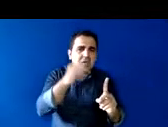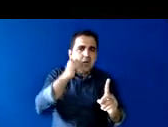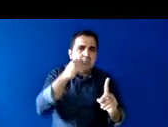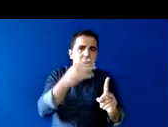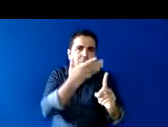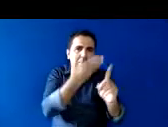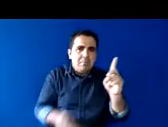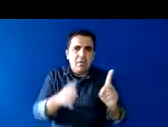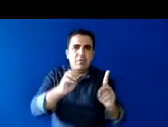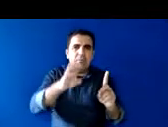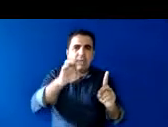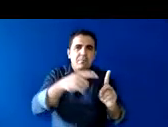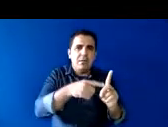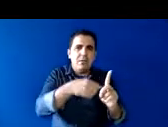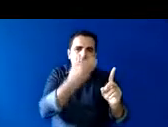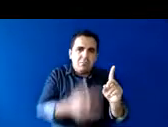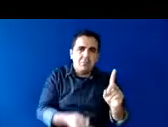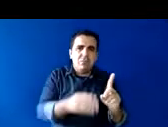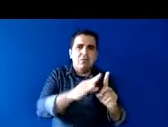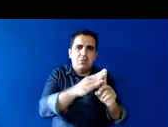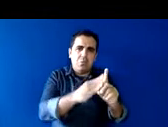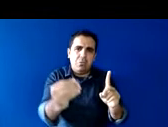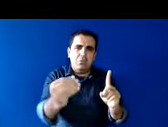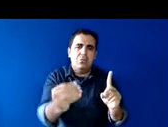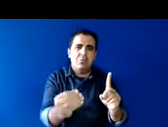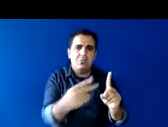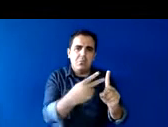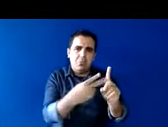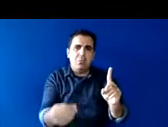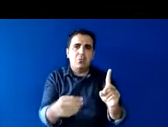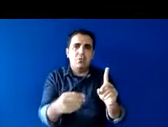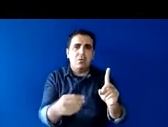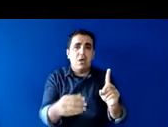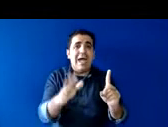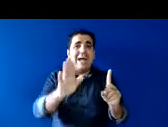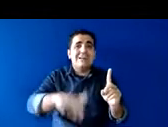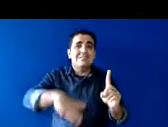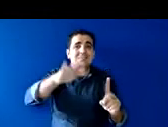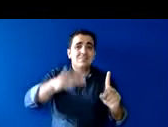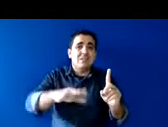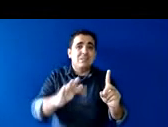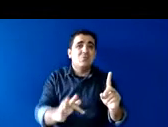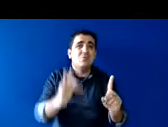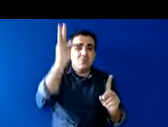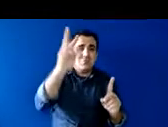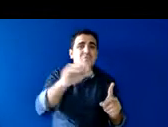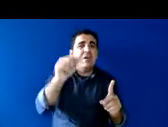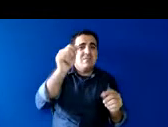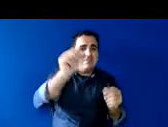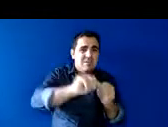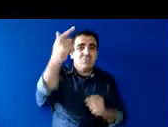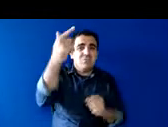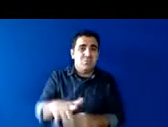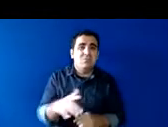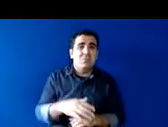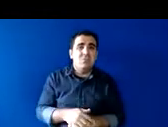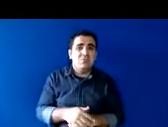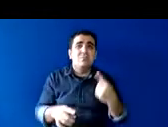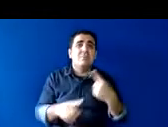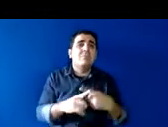ser uma gravidez indesejada, muitas vezes esse quadro é recorrente na vida dessa mulher, por ela ter